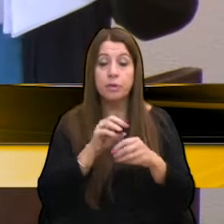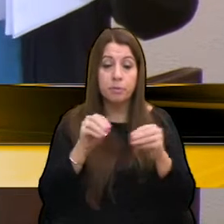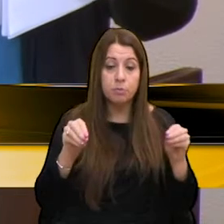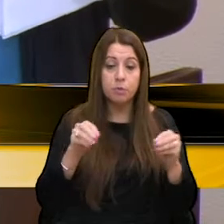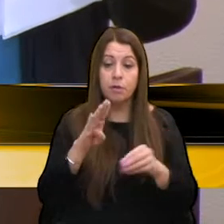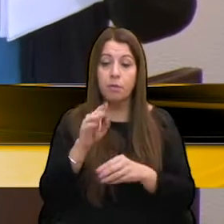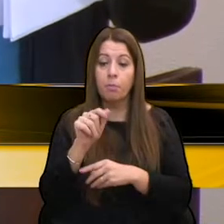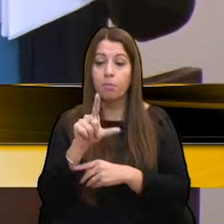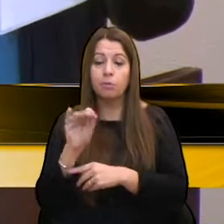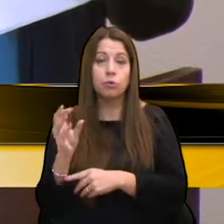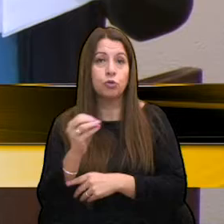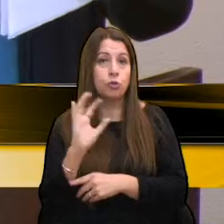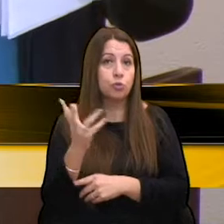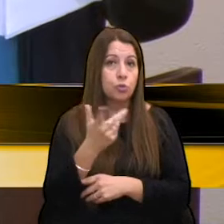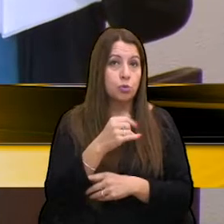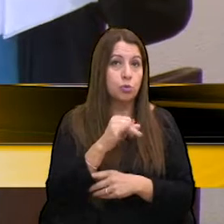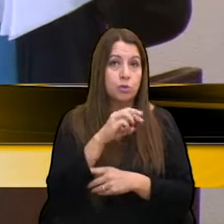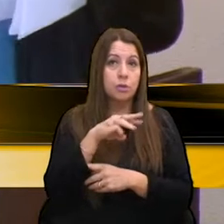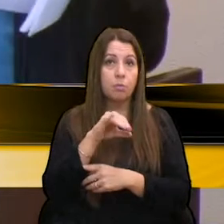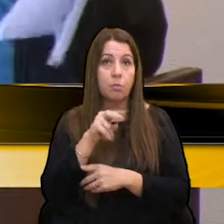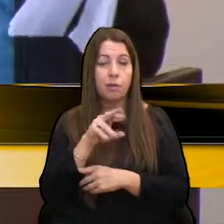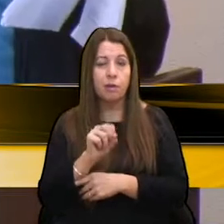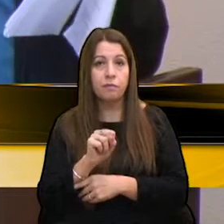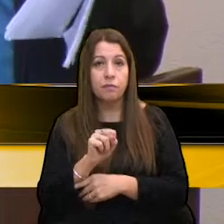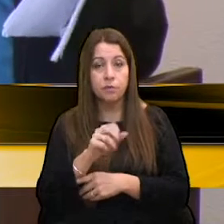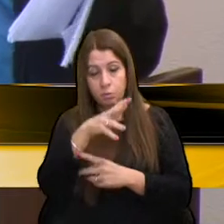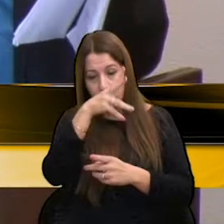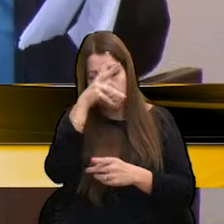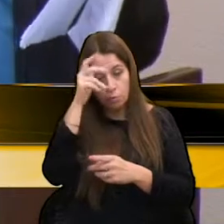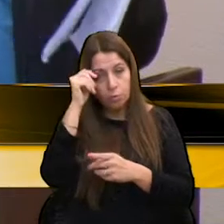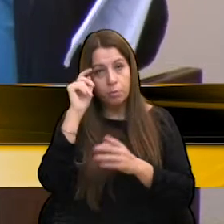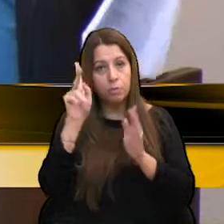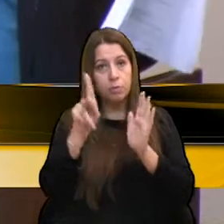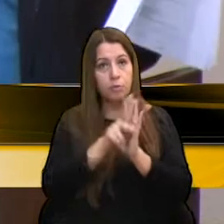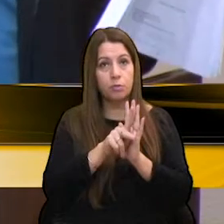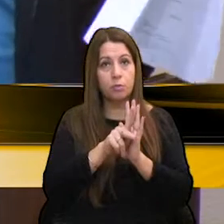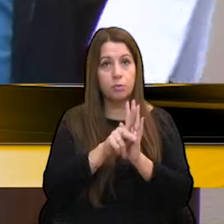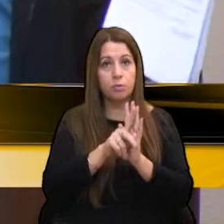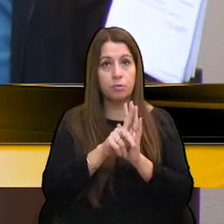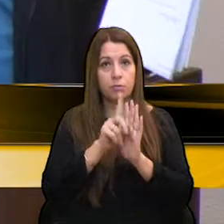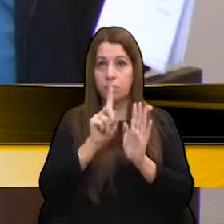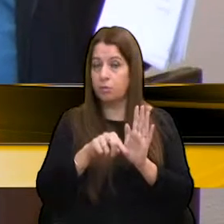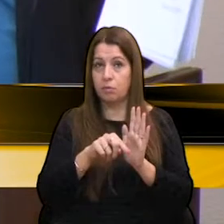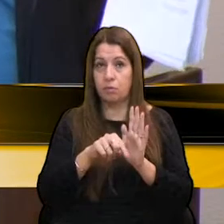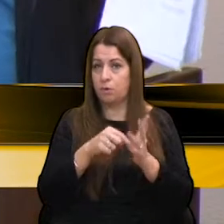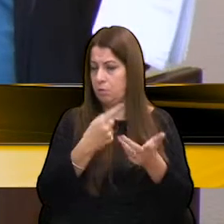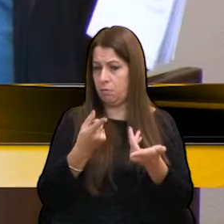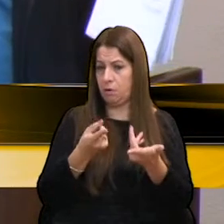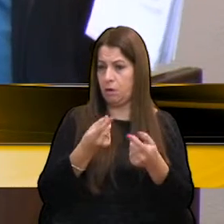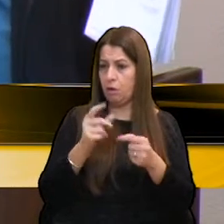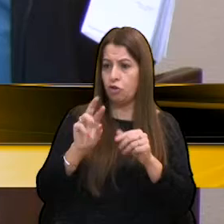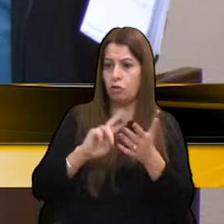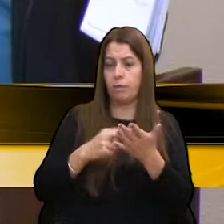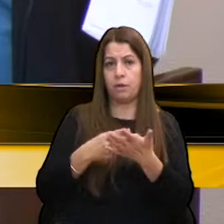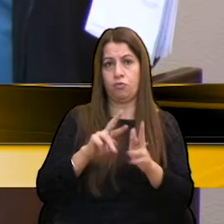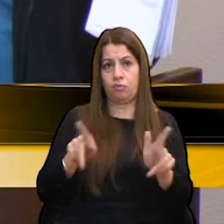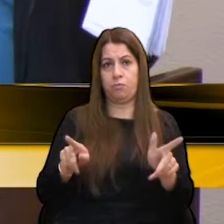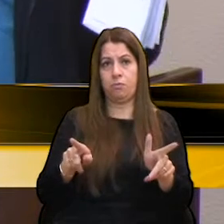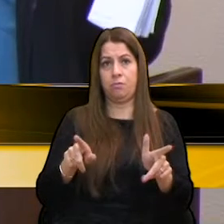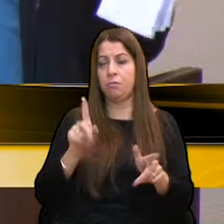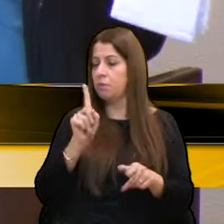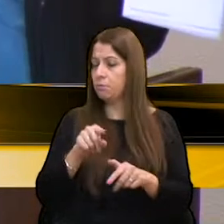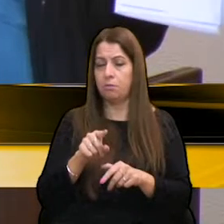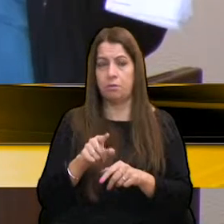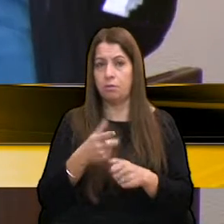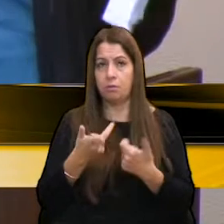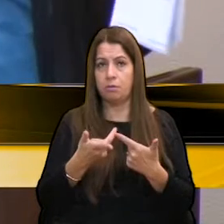baldios, todos os imóveis de propriedade do Poder Público Municipal. Isso não dá margem para interpretação. Não